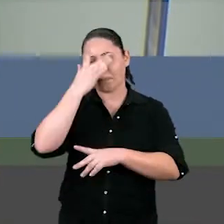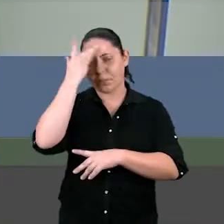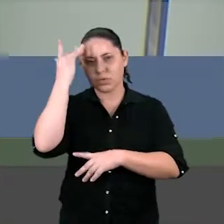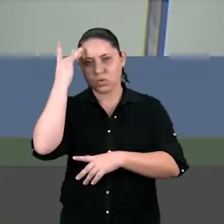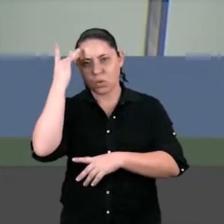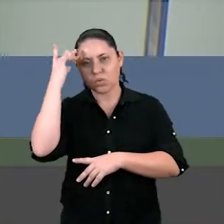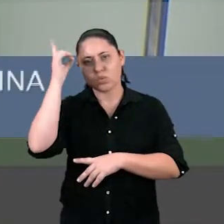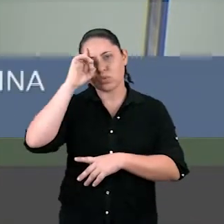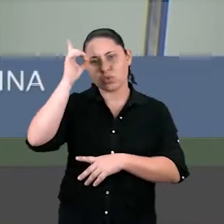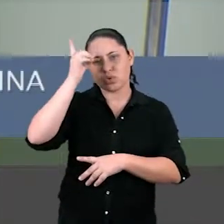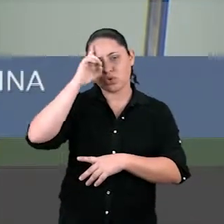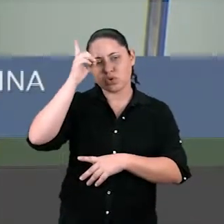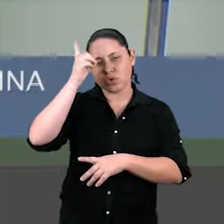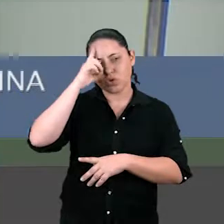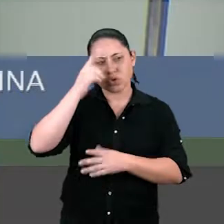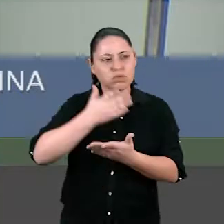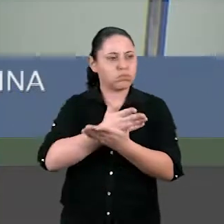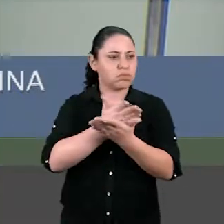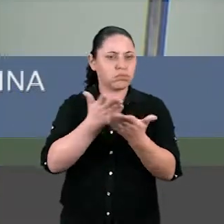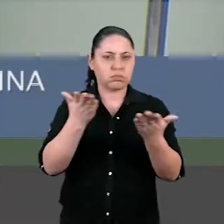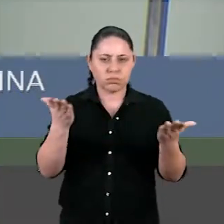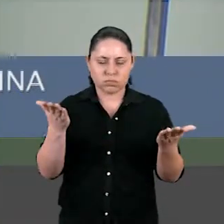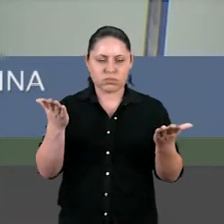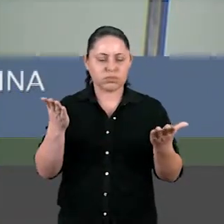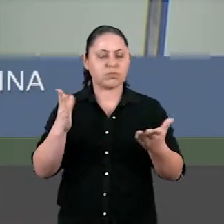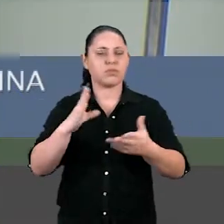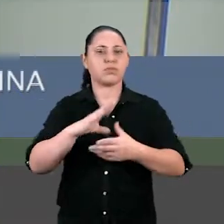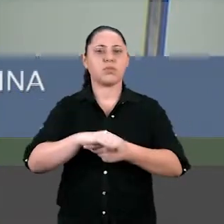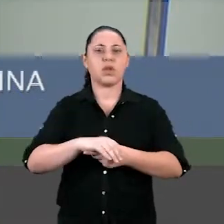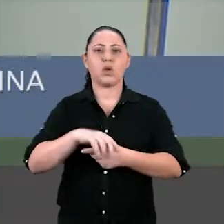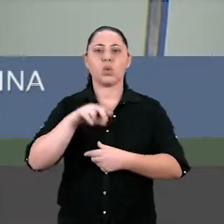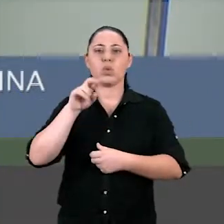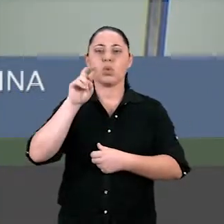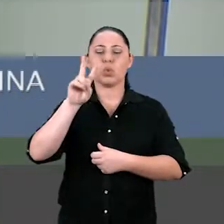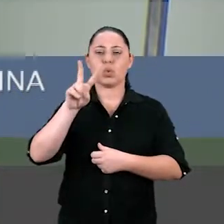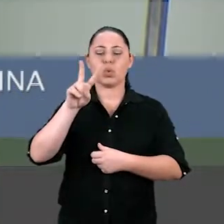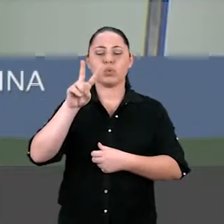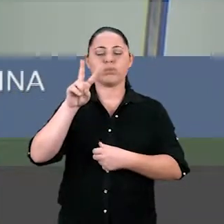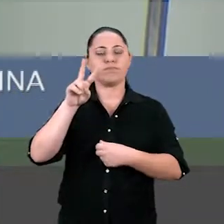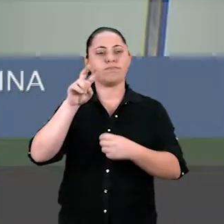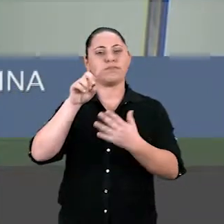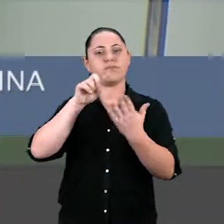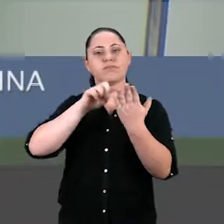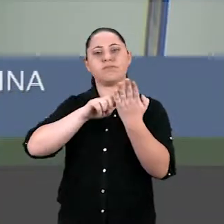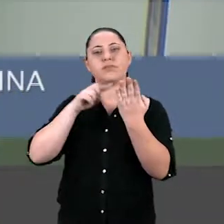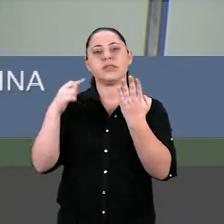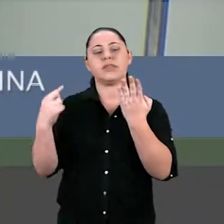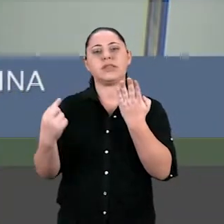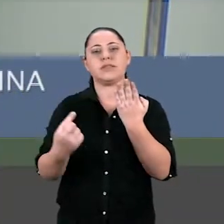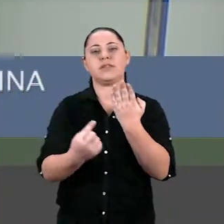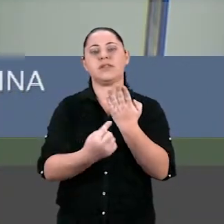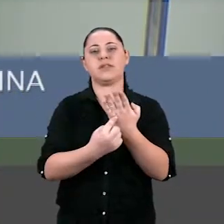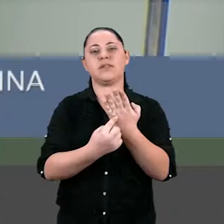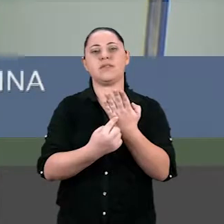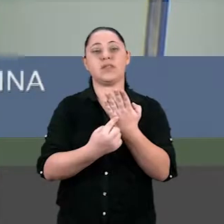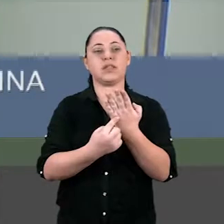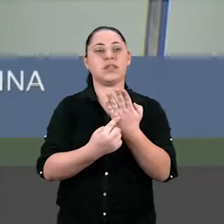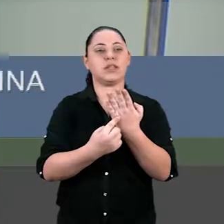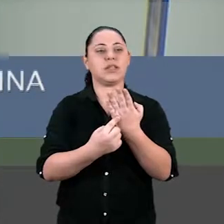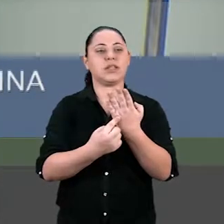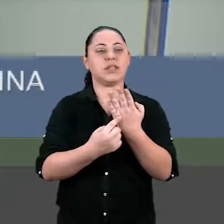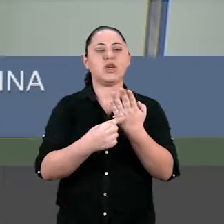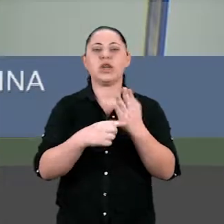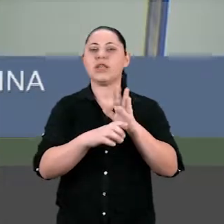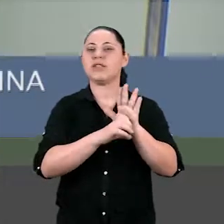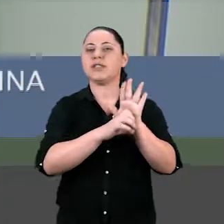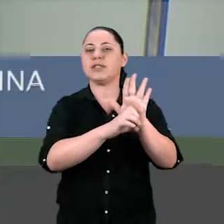dia das nossas lides forenses. E eu pretendo começar com 2 metáforas literárias para seguir o exemplo do Carlos Roba, do professor e ministro